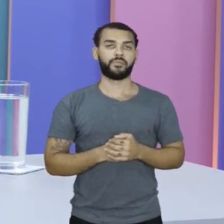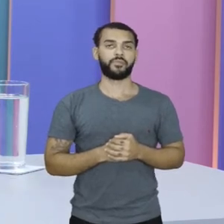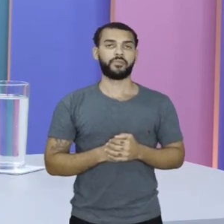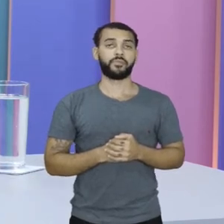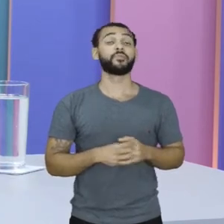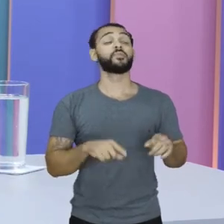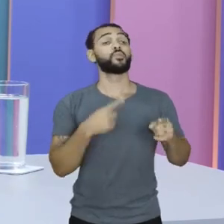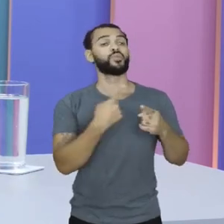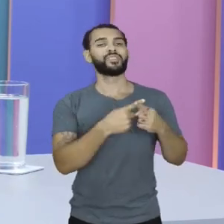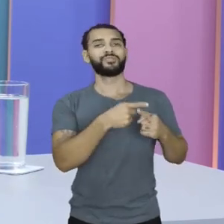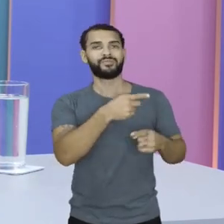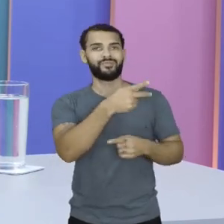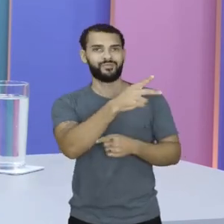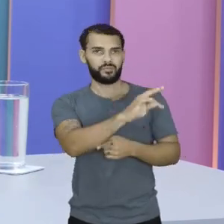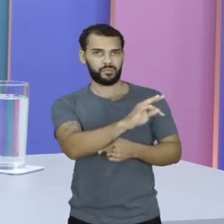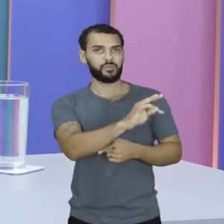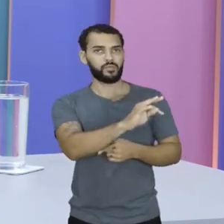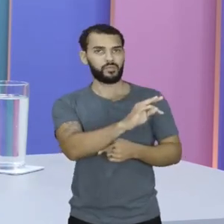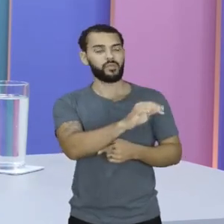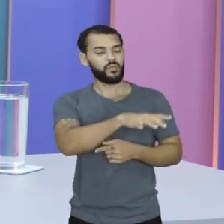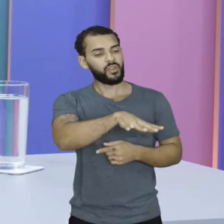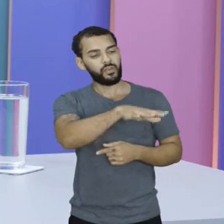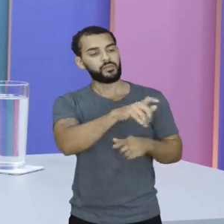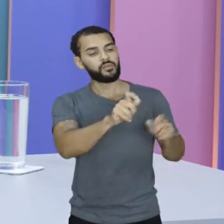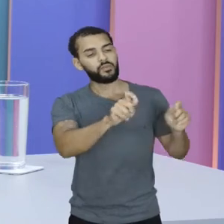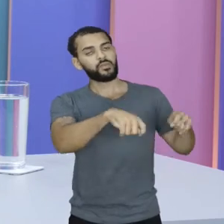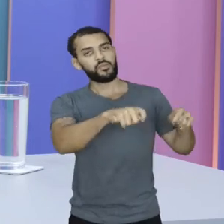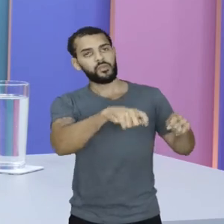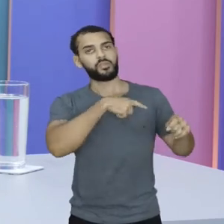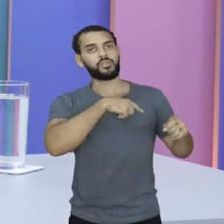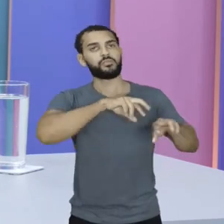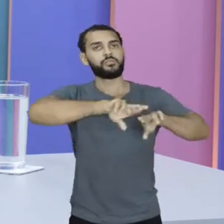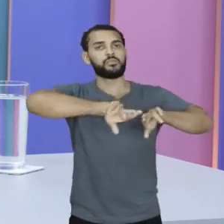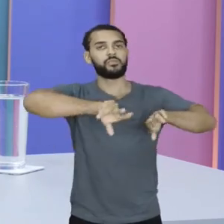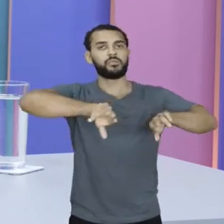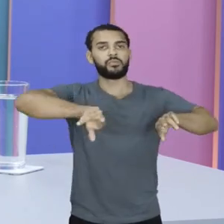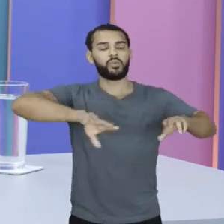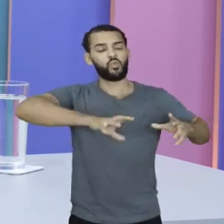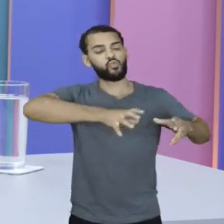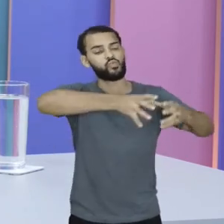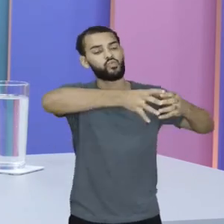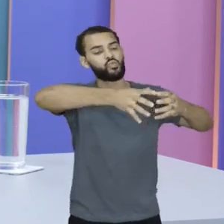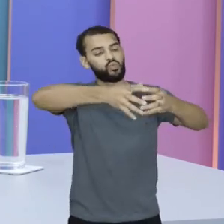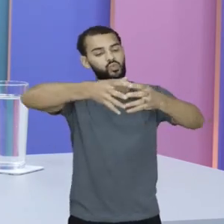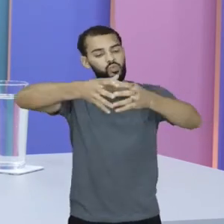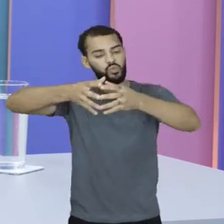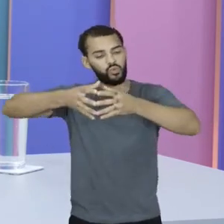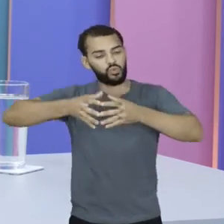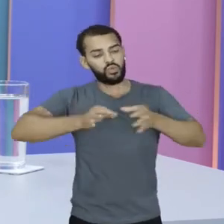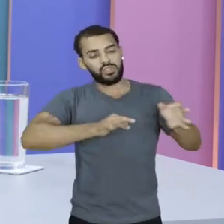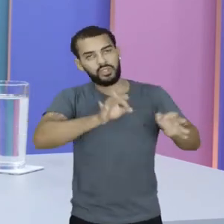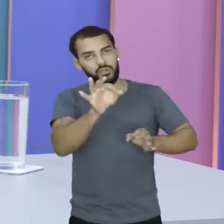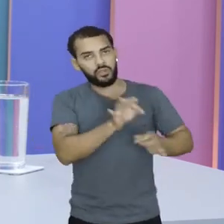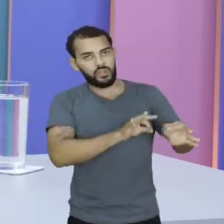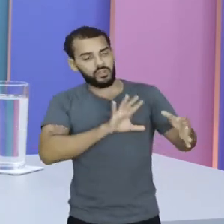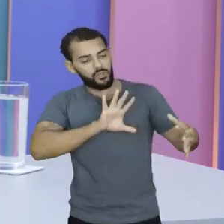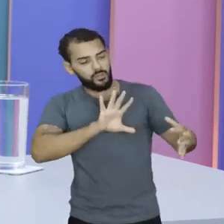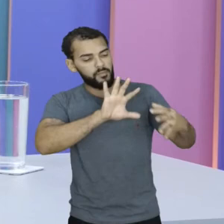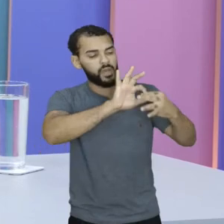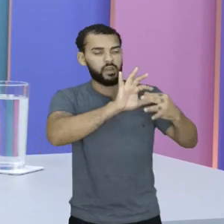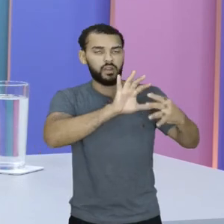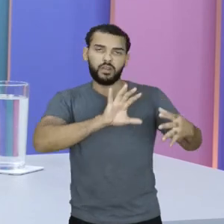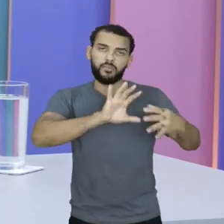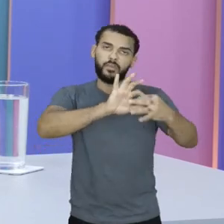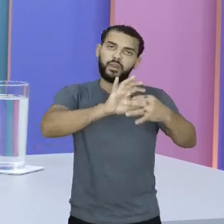ele permite, né, que os diversos grupos populacionais se organizem, né? Se organizem, e o movimento negro encontrou